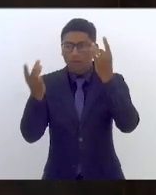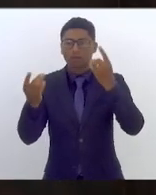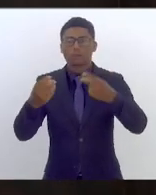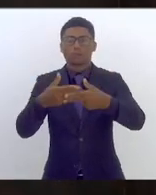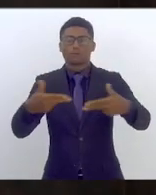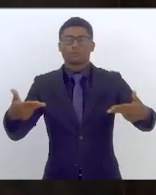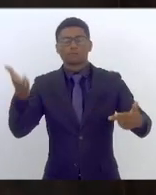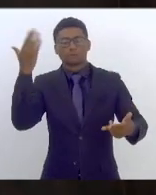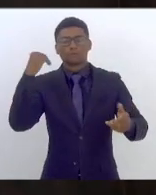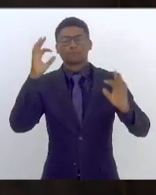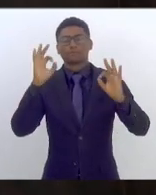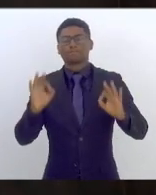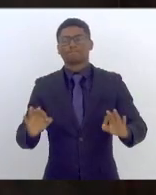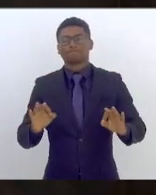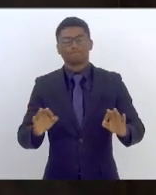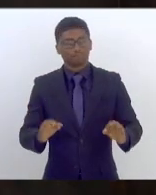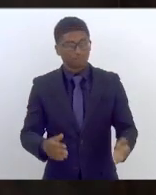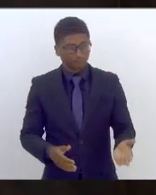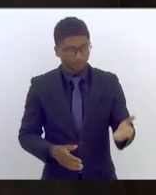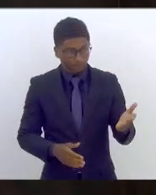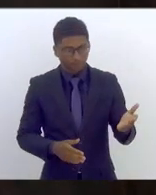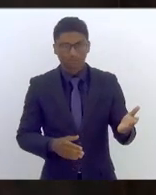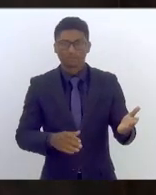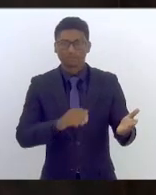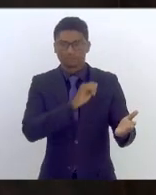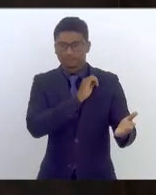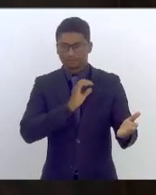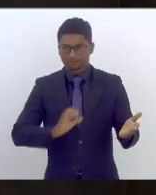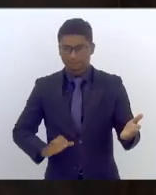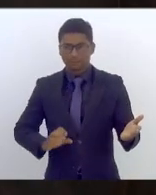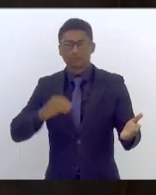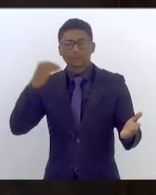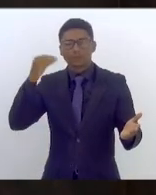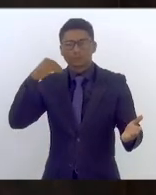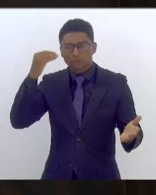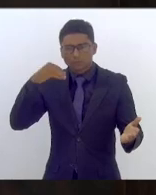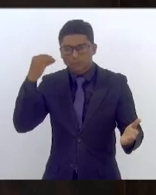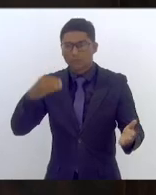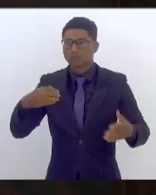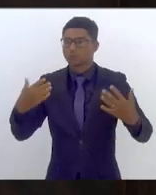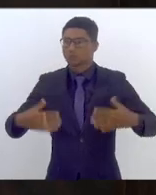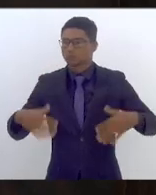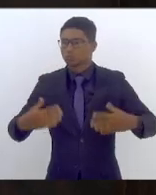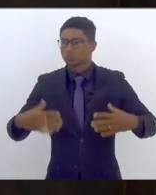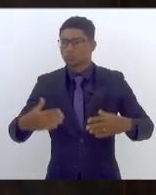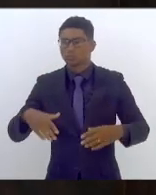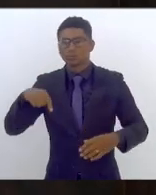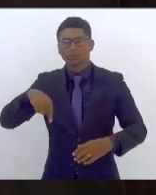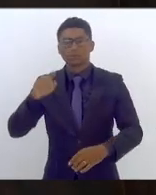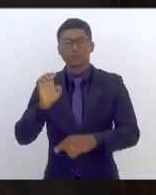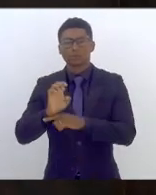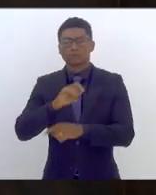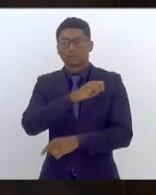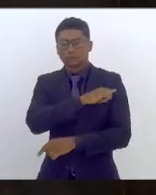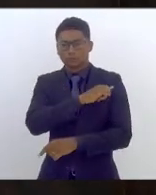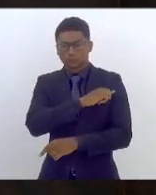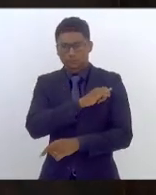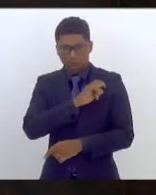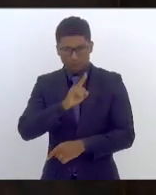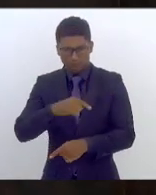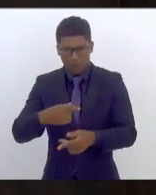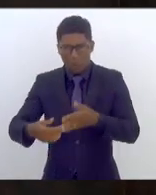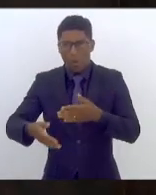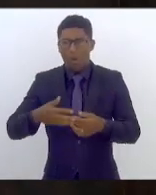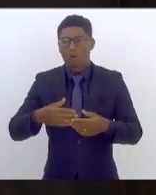muitíssimo bem informado com essa experiência incrível à frente de um estado que não é qualquer estado é um estado também de